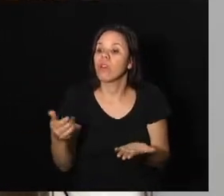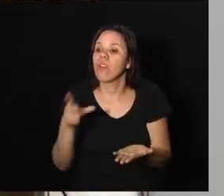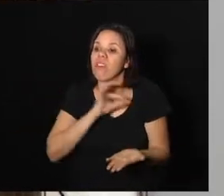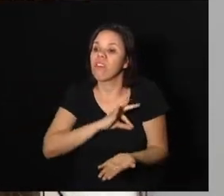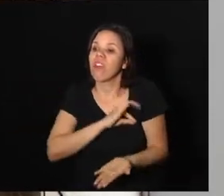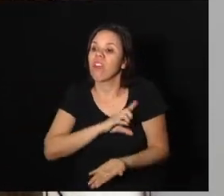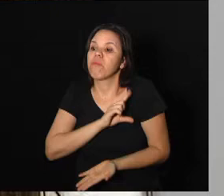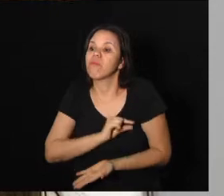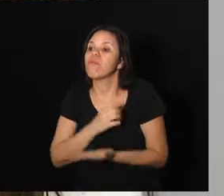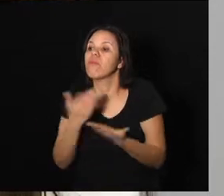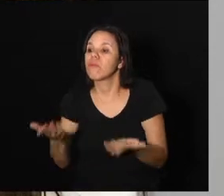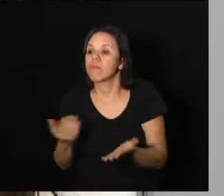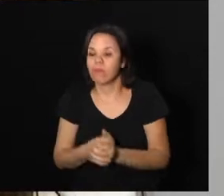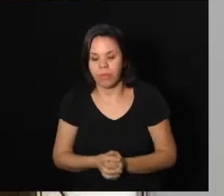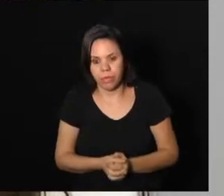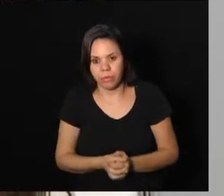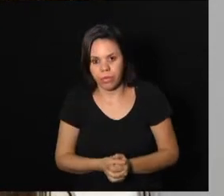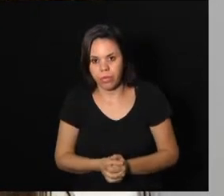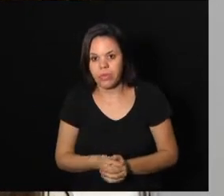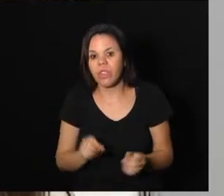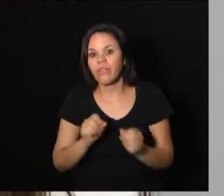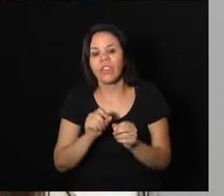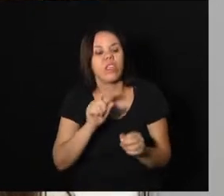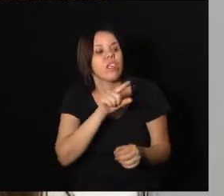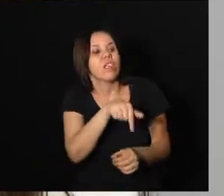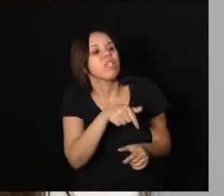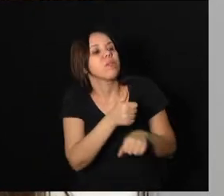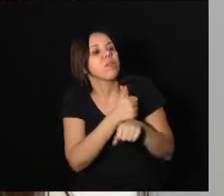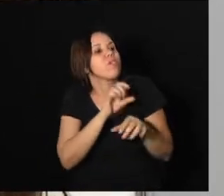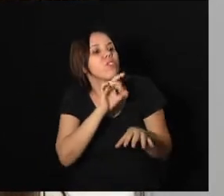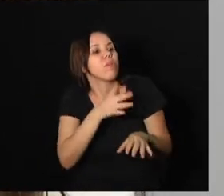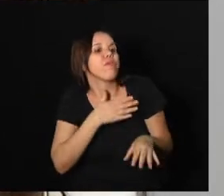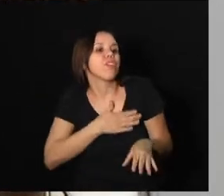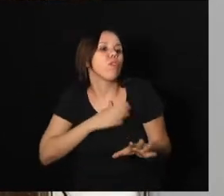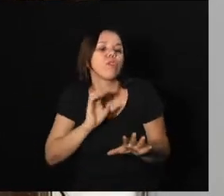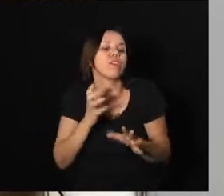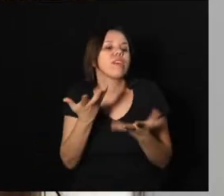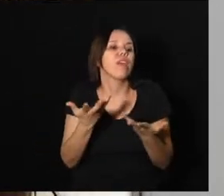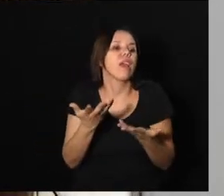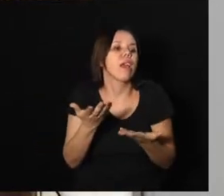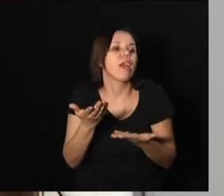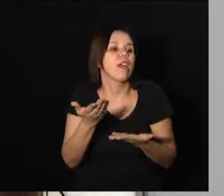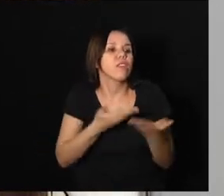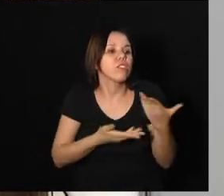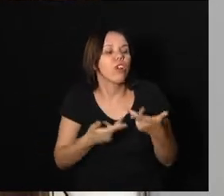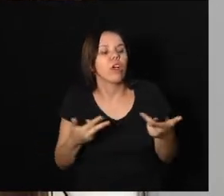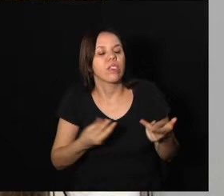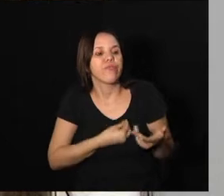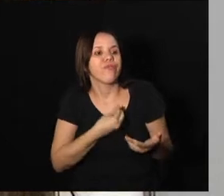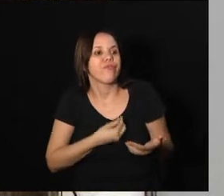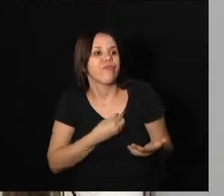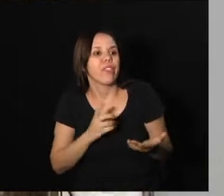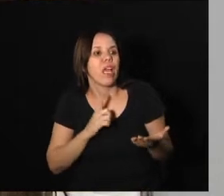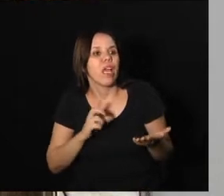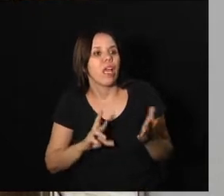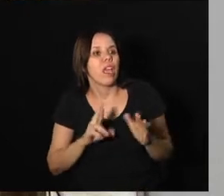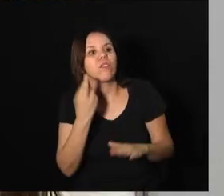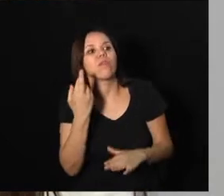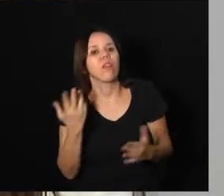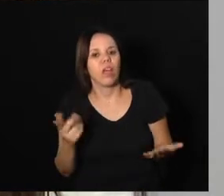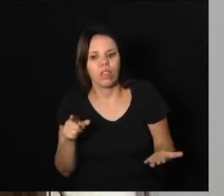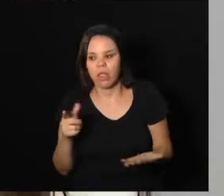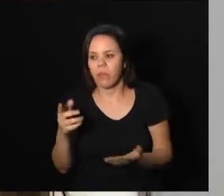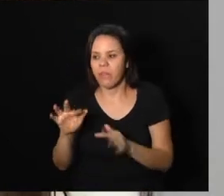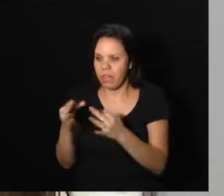pouco, se você vai fazer isso só porque você gosta ou porque você quer algo em troca, sabe? Tem que pensar em tudo isso. Eles queriam que eu fosse